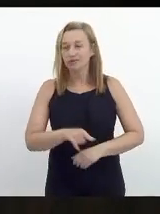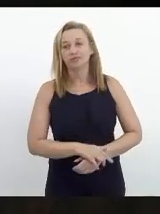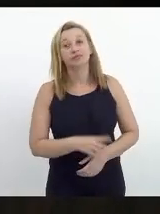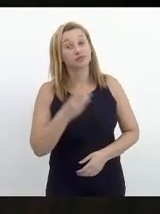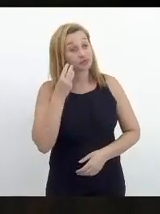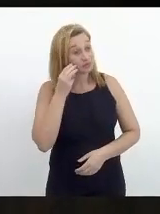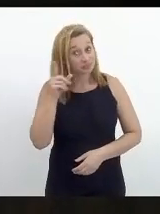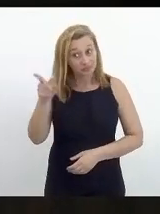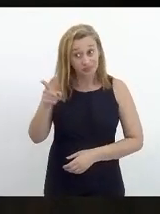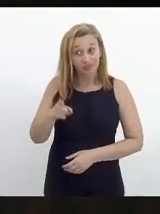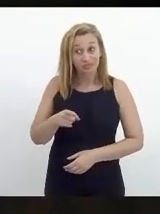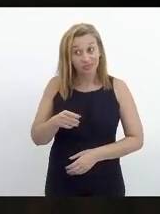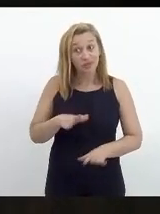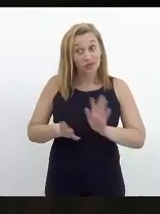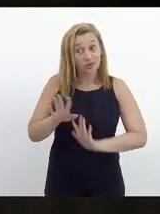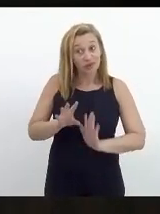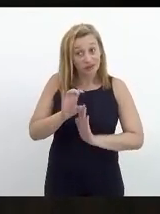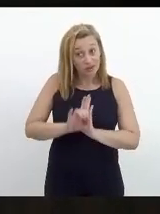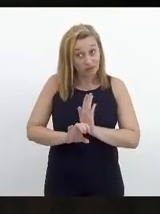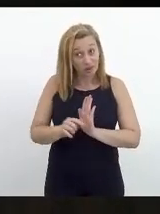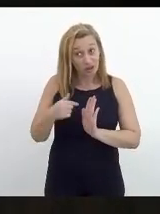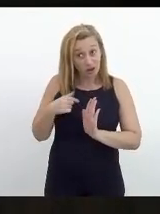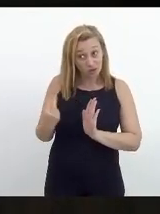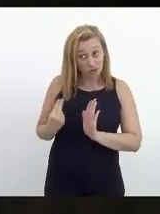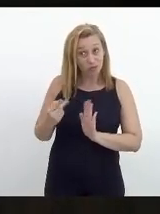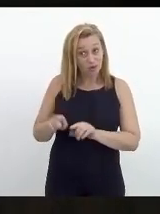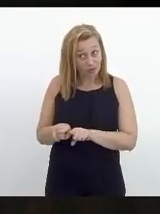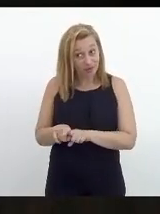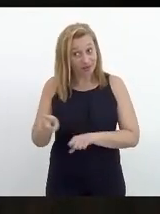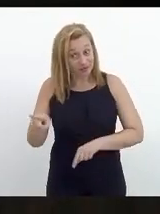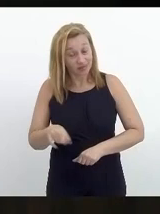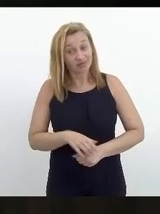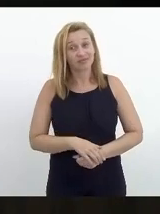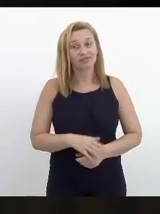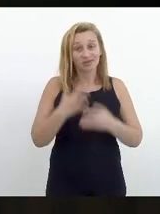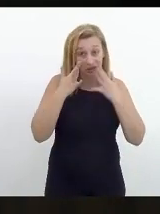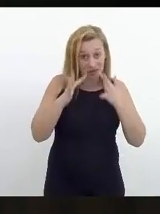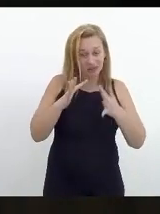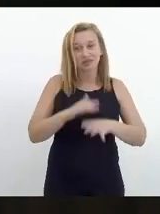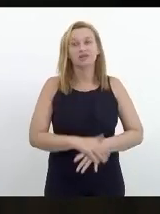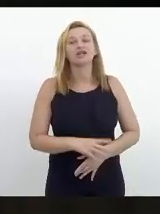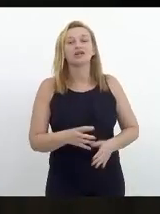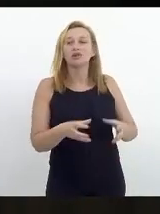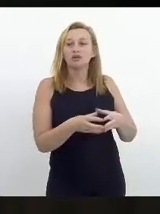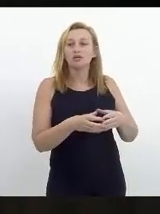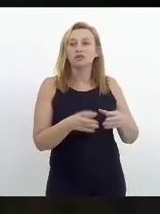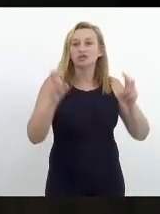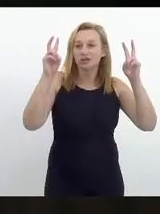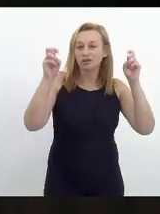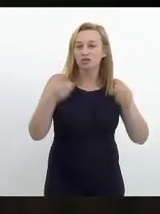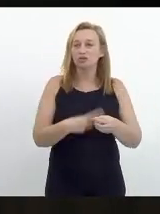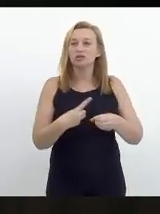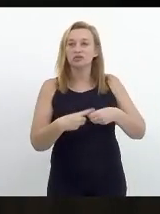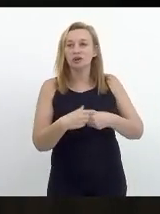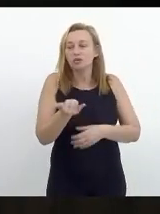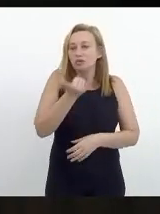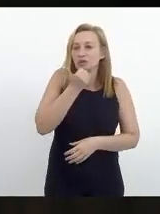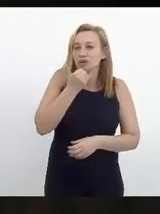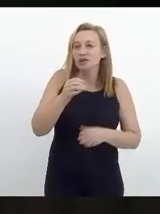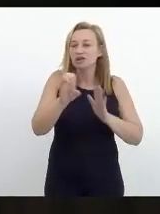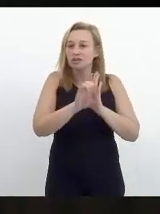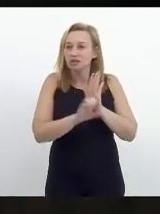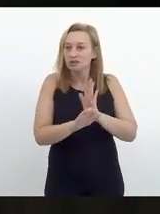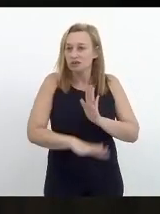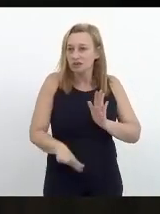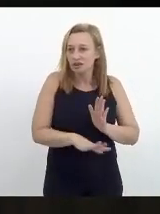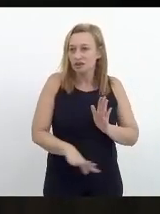Como é? Cuidado com essa emenda que eu serei coautor. Pois é. Muita atenção. Pela Comissão de Assuntos Municipais, de Assuntos da Criança e Adolescente